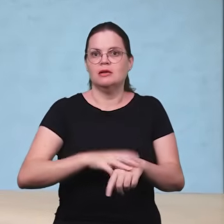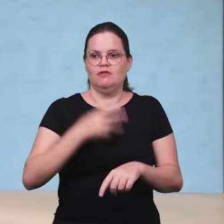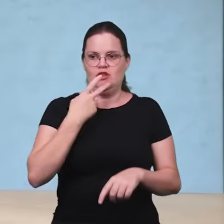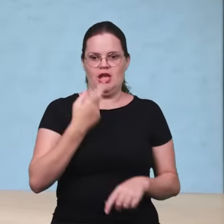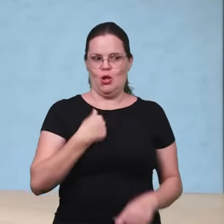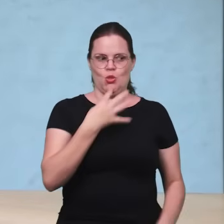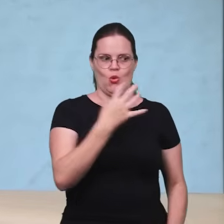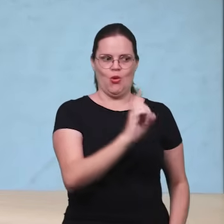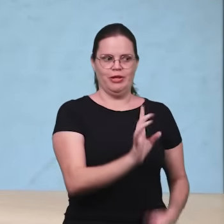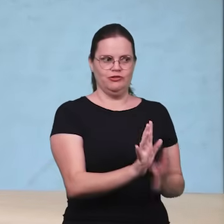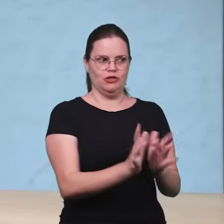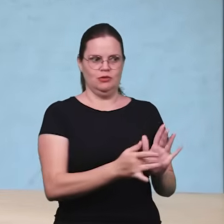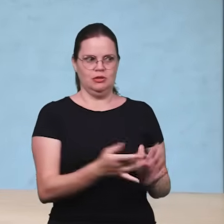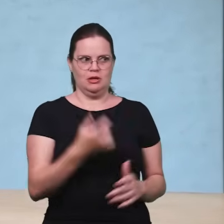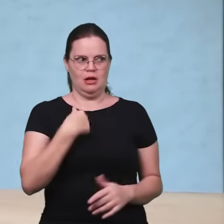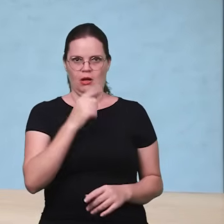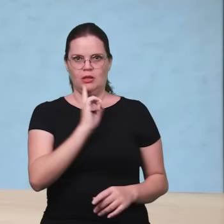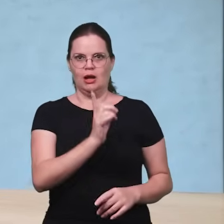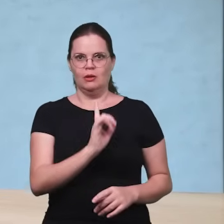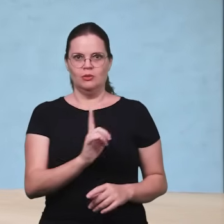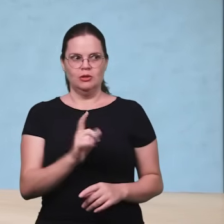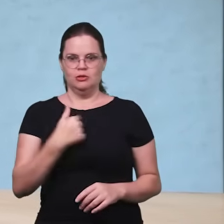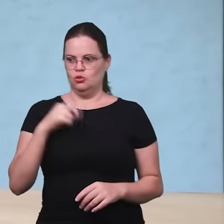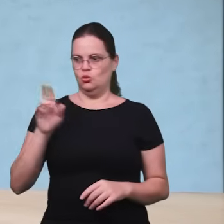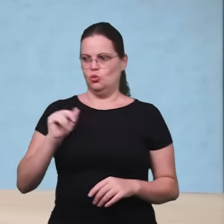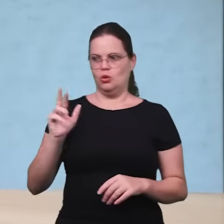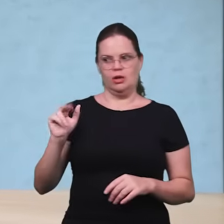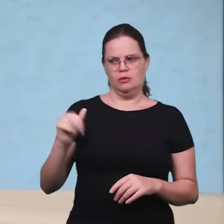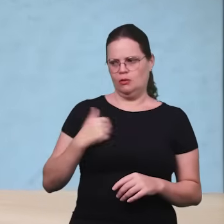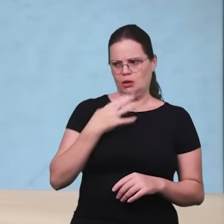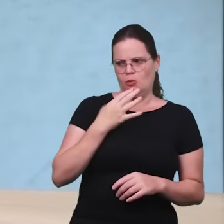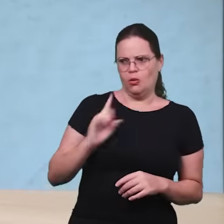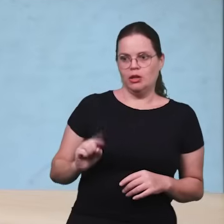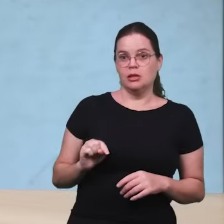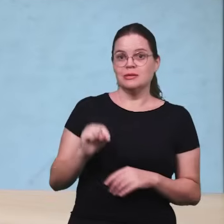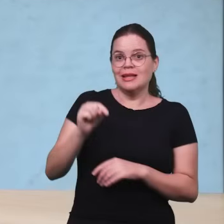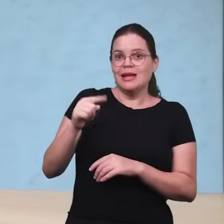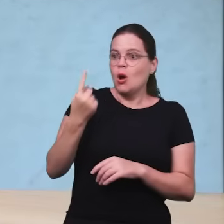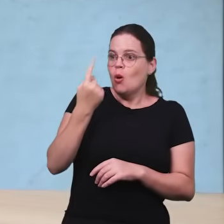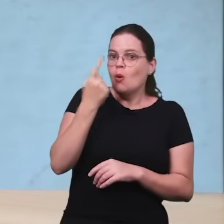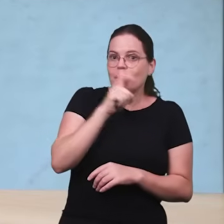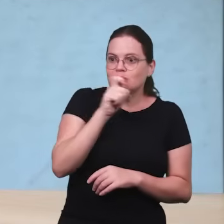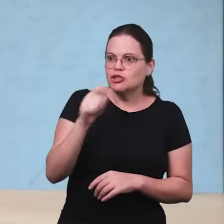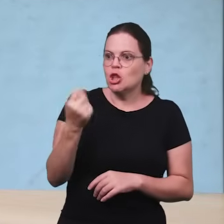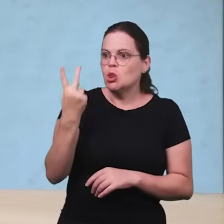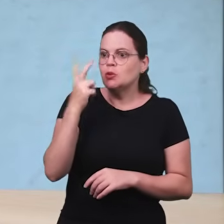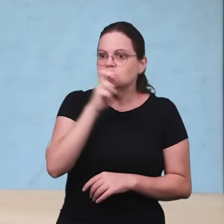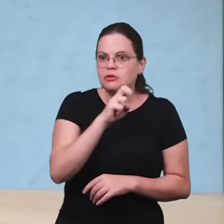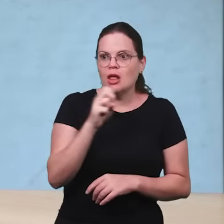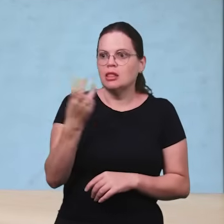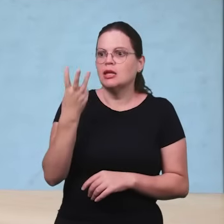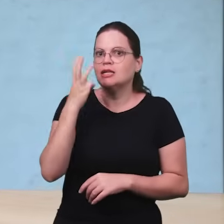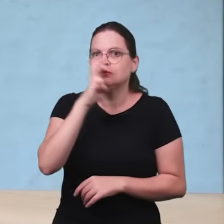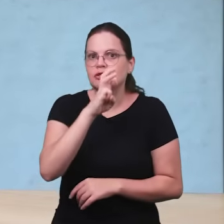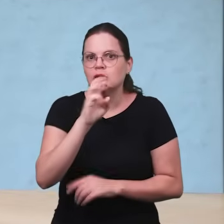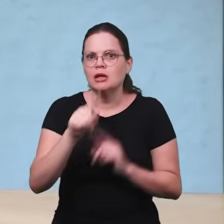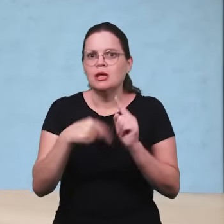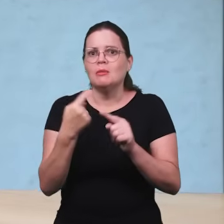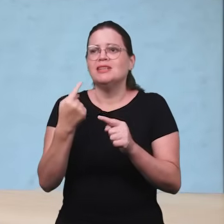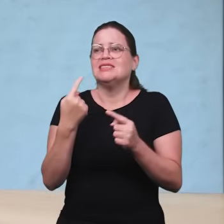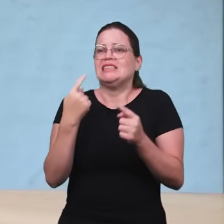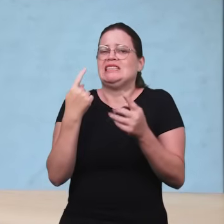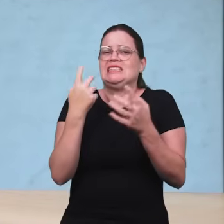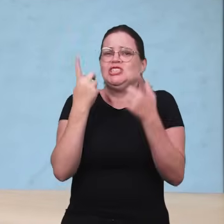nunca tinha se aproximado, e depois ele chorou amargamente. Ele se arrependeu de tal forma que